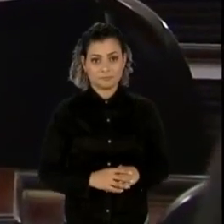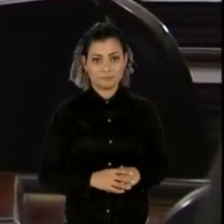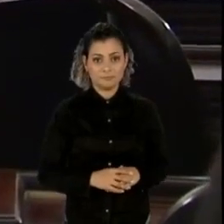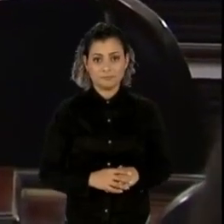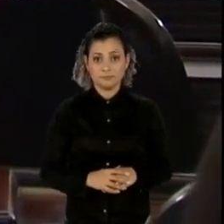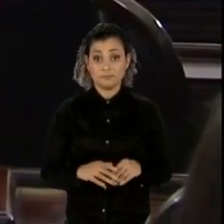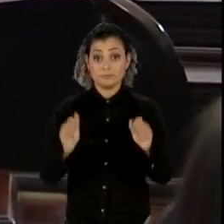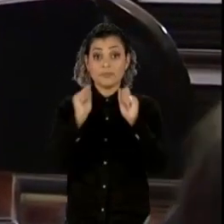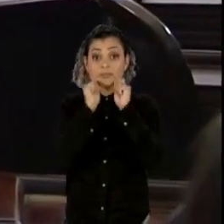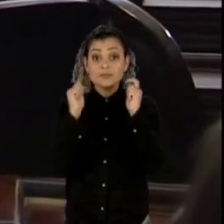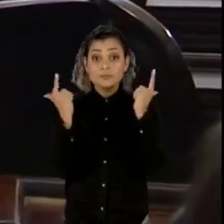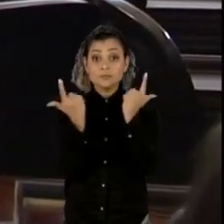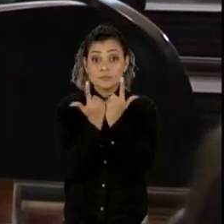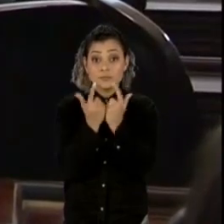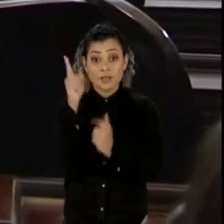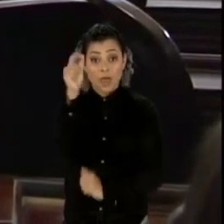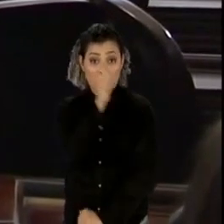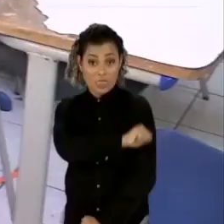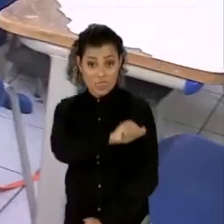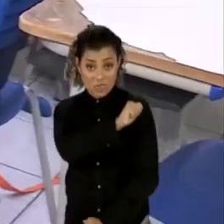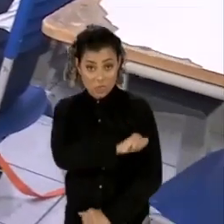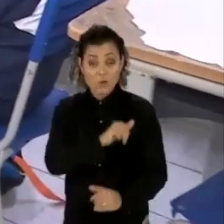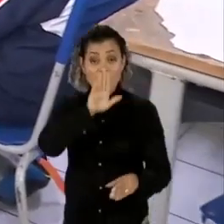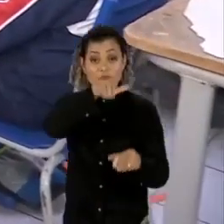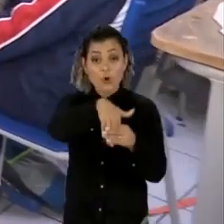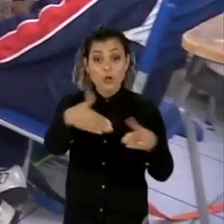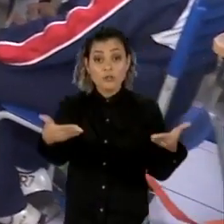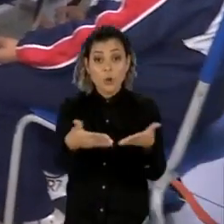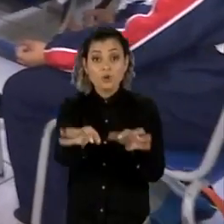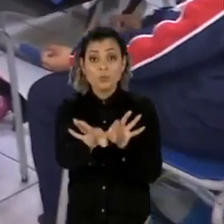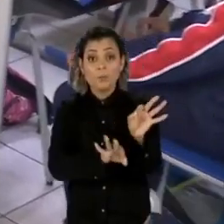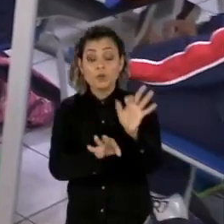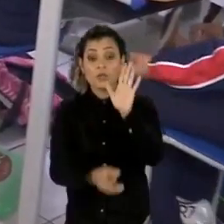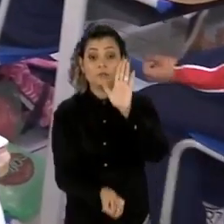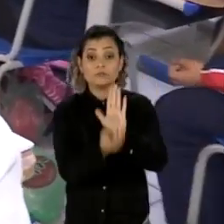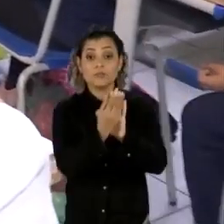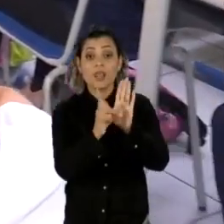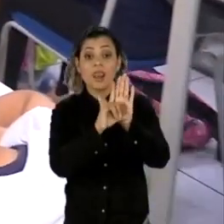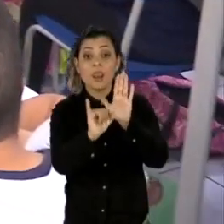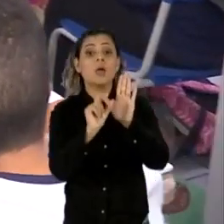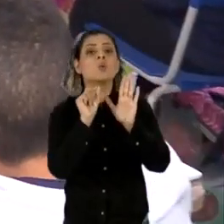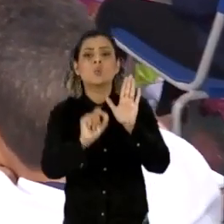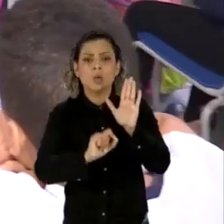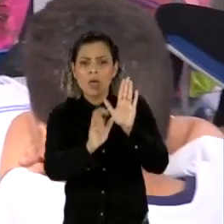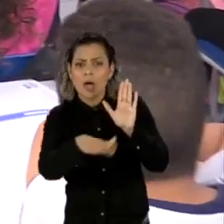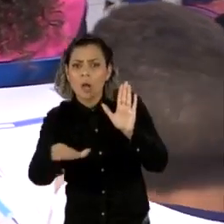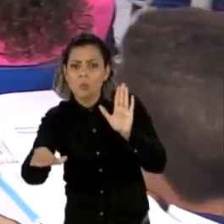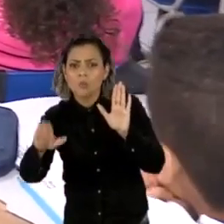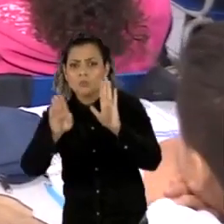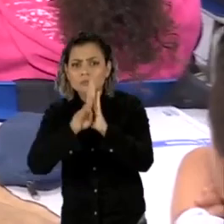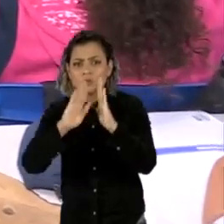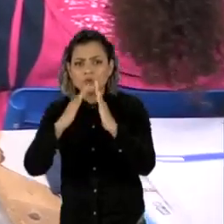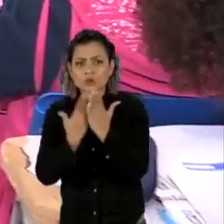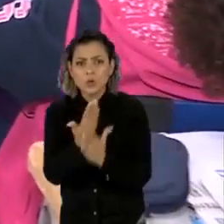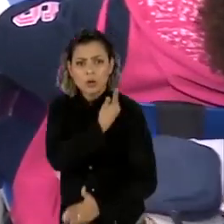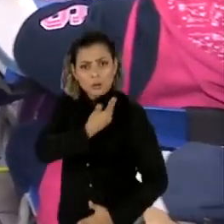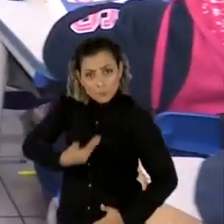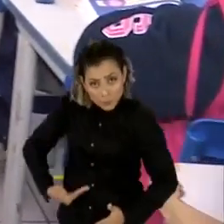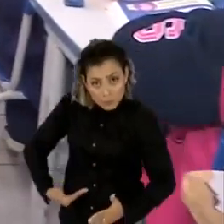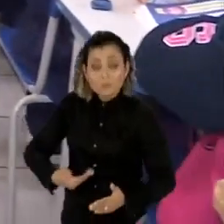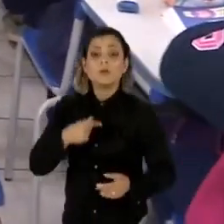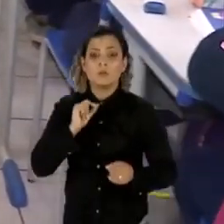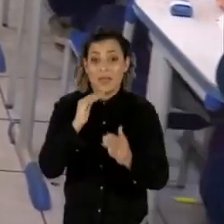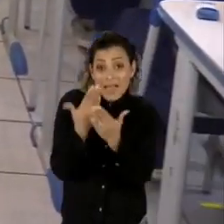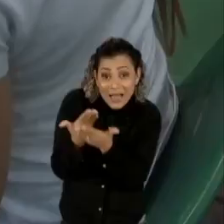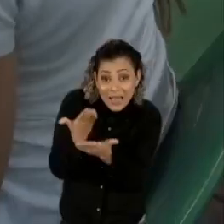assembléia legislativa do rio de janeiro votar hoje um projeto de lei que permite que alunos da rede pública estadual troquem